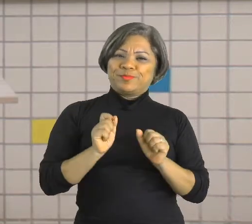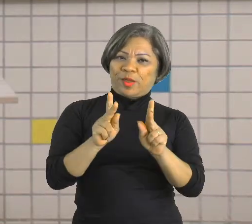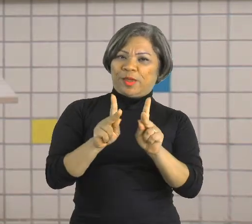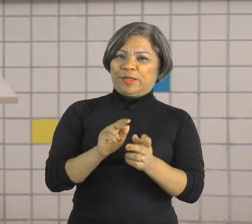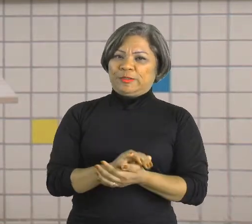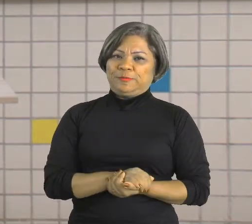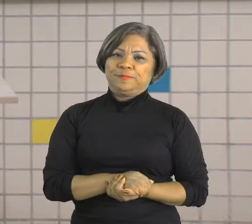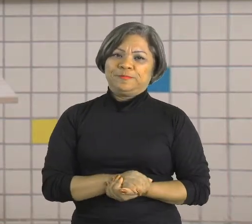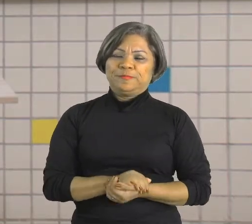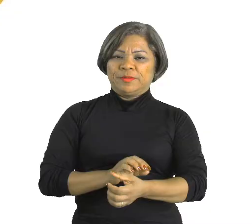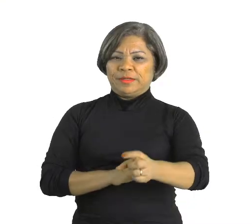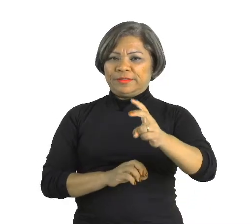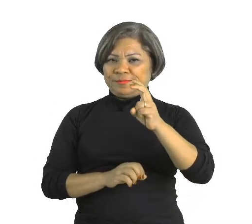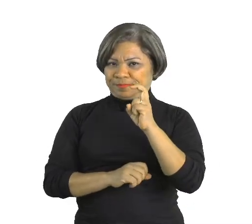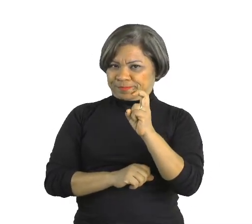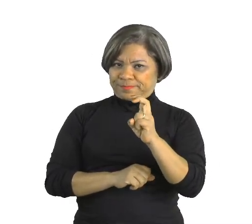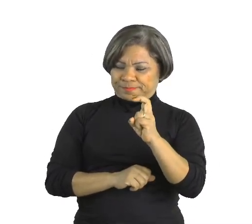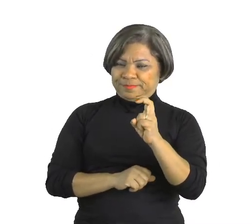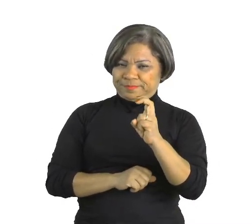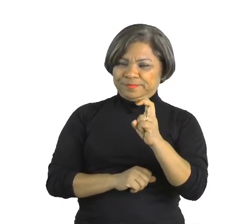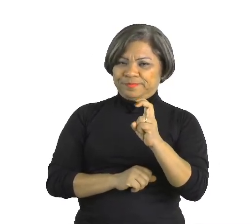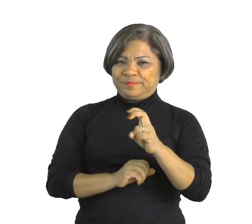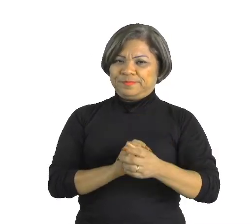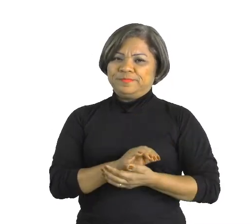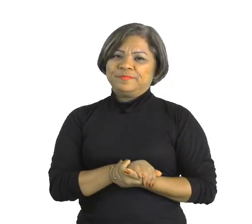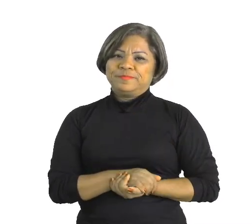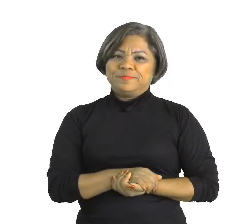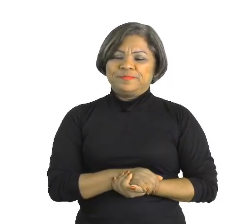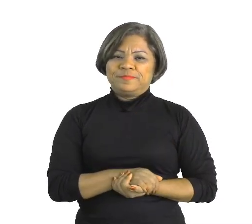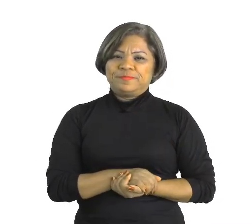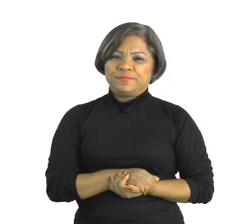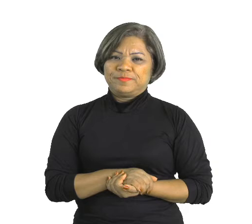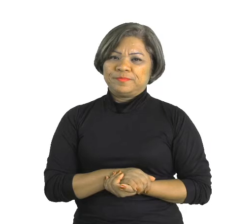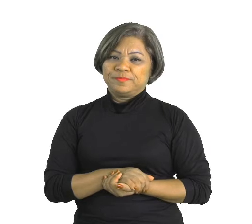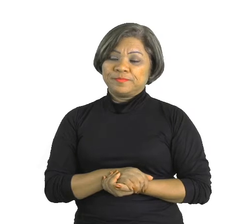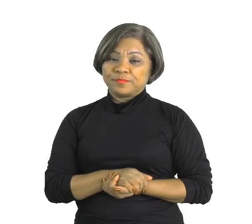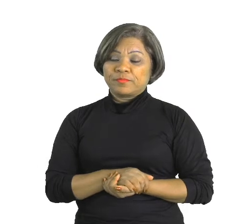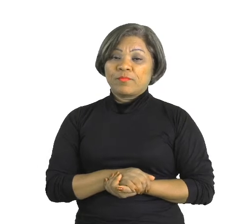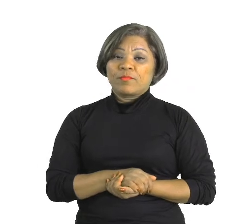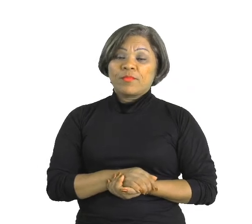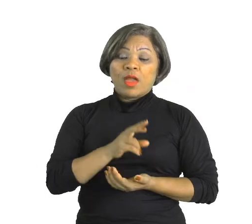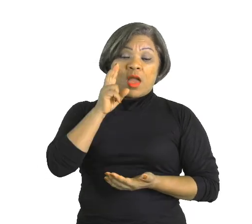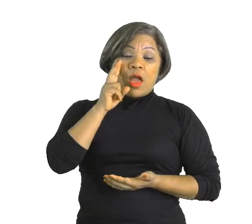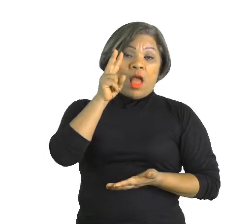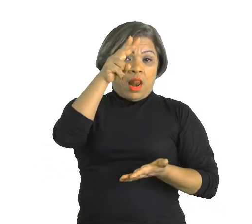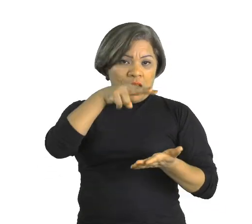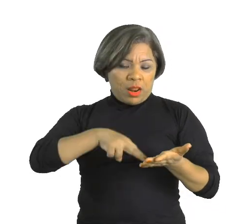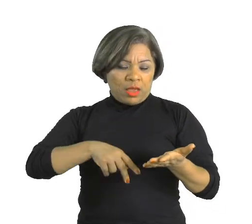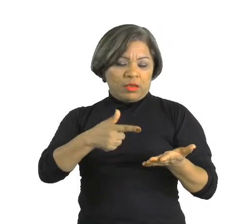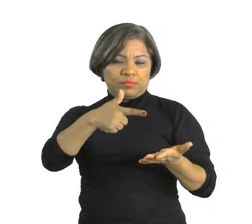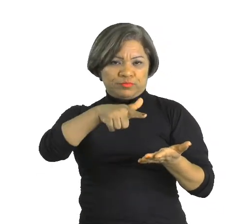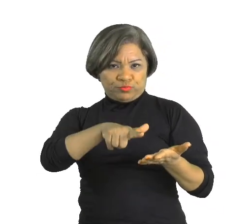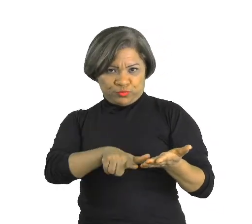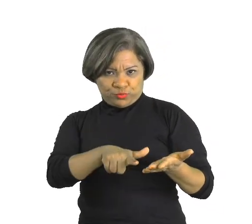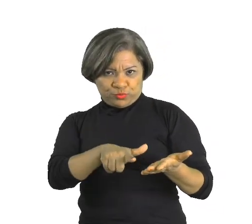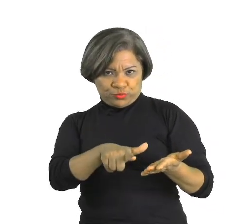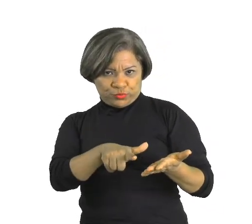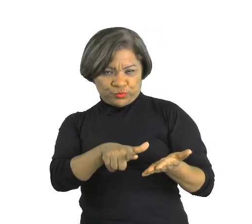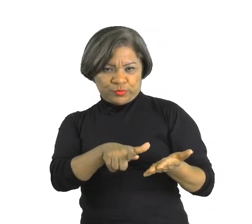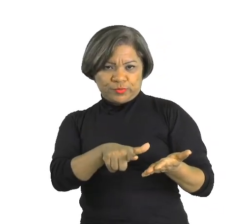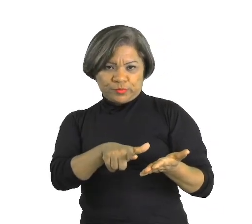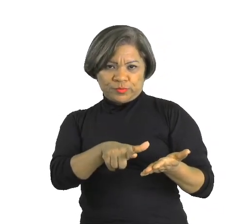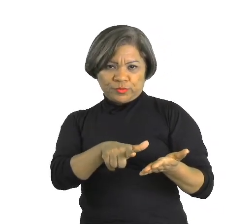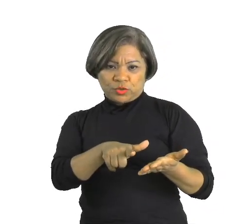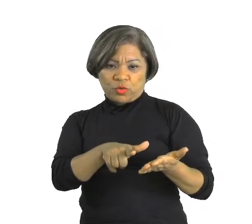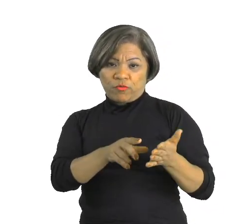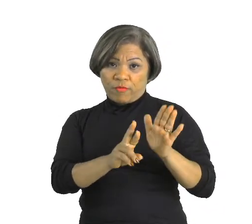para a quinta questão. A quinta questão fala o seguinte: releia a passagem e represente-a